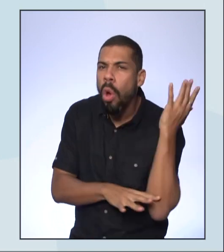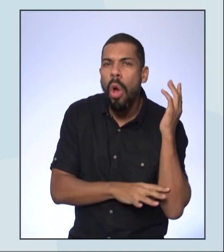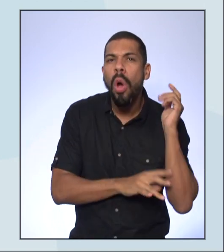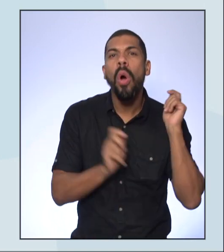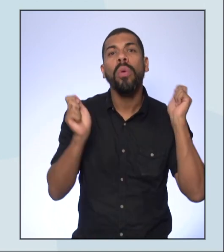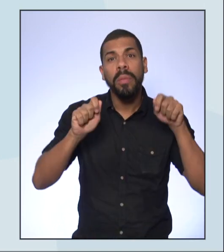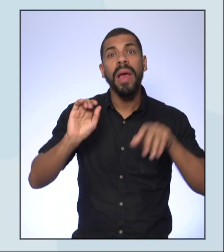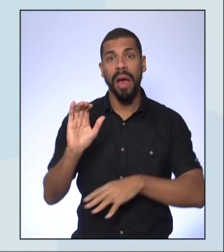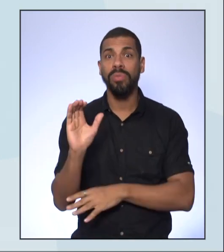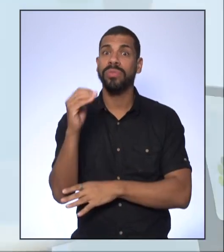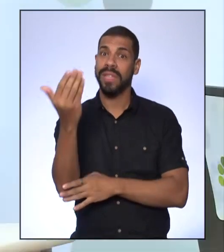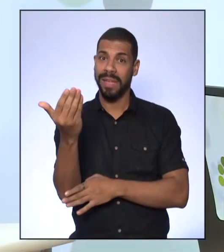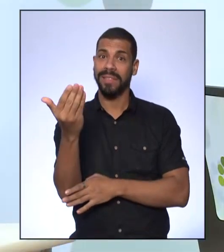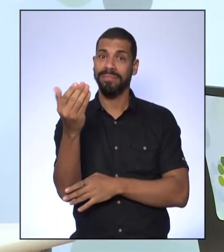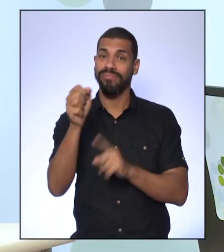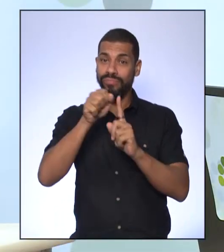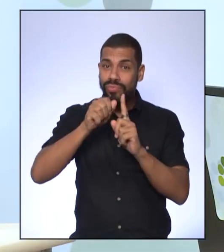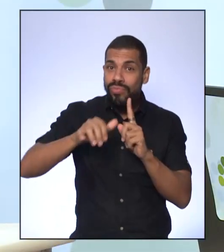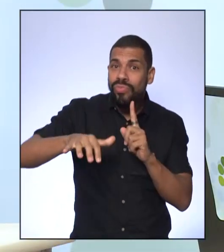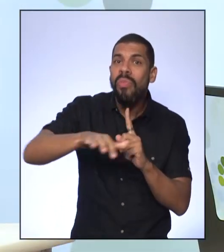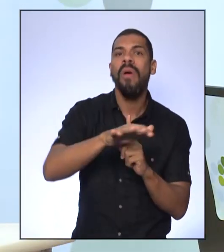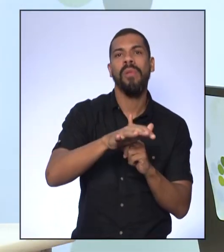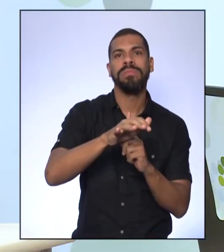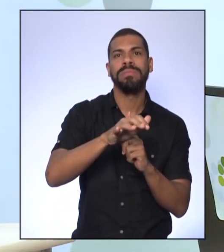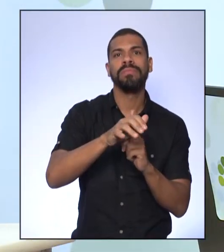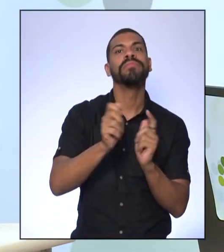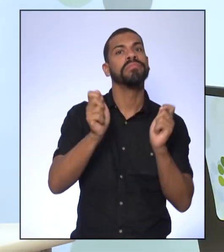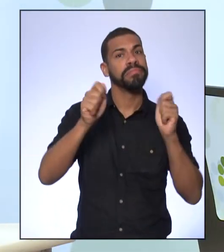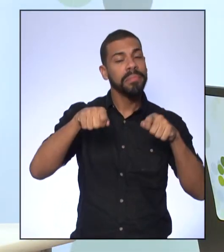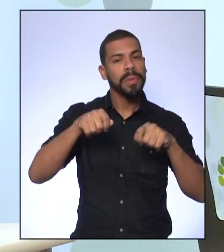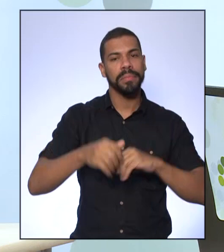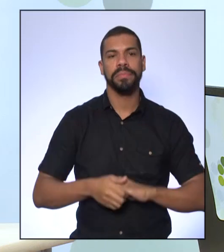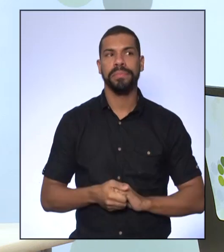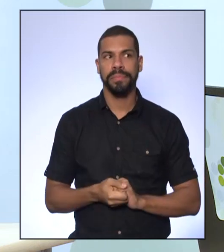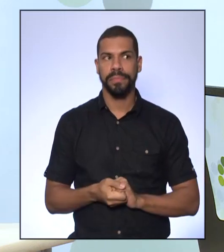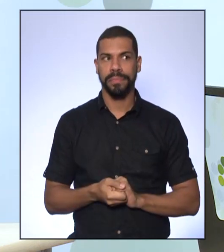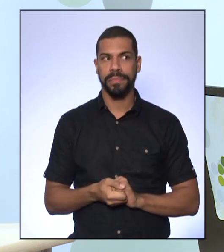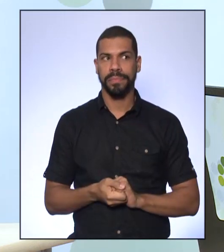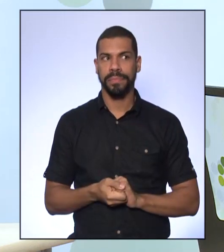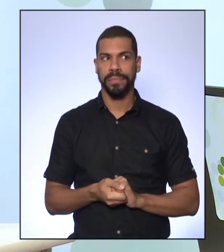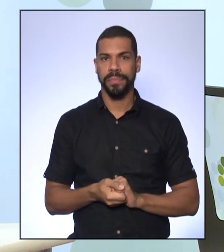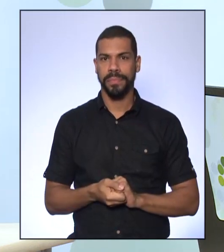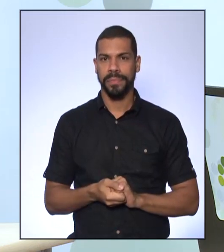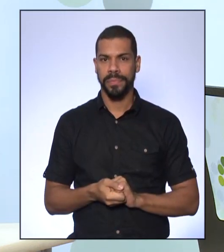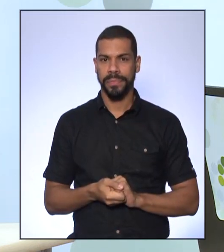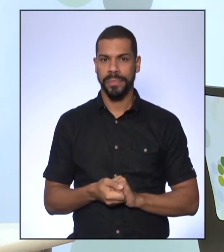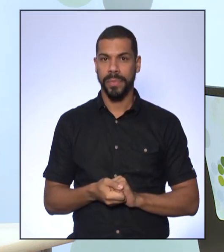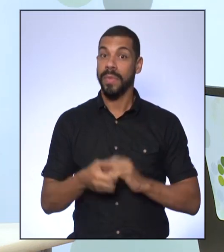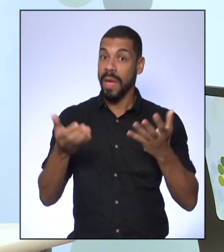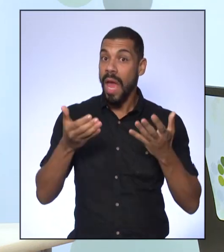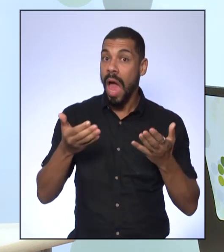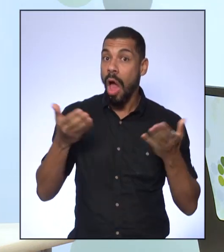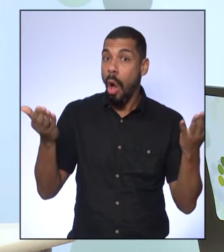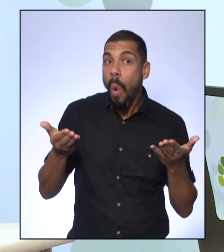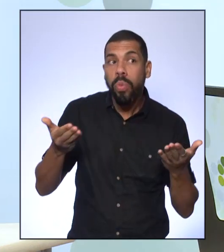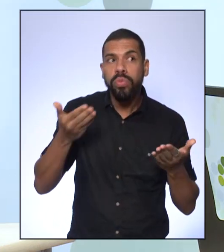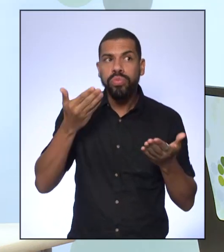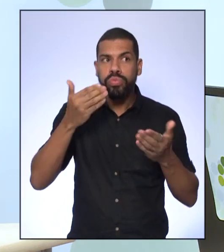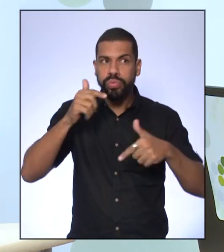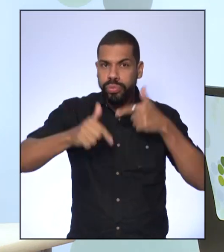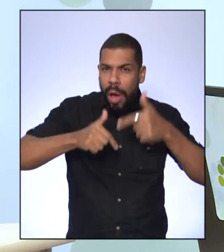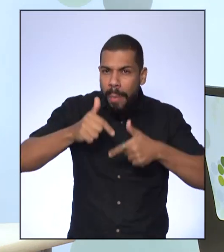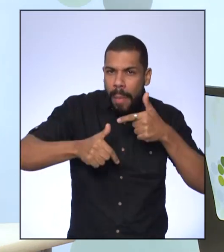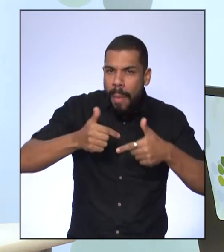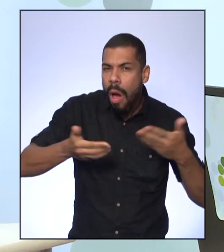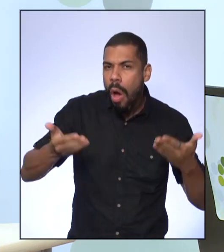os desastres socioambientais, tá? Que é o tipo de desastre que eu vou querer trabalhar aqui com vocês.